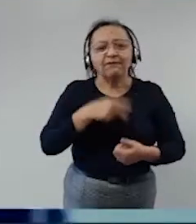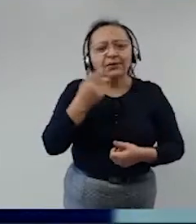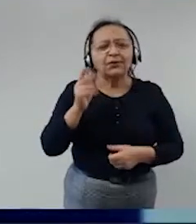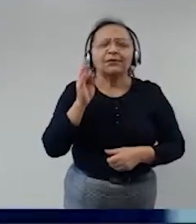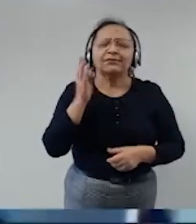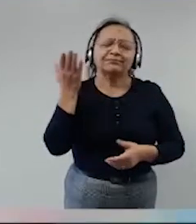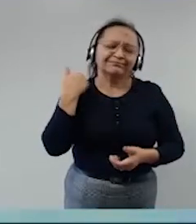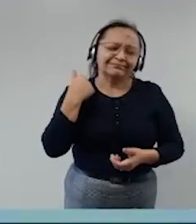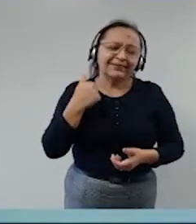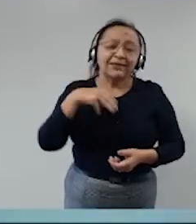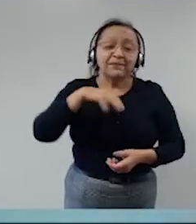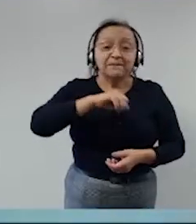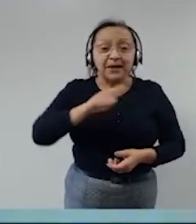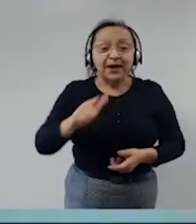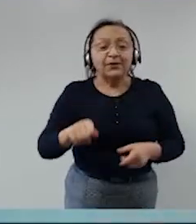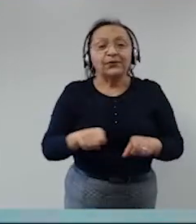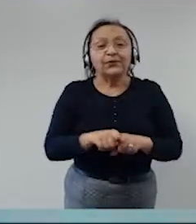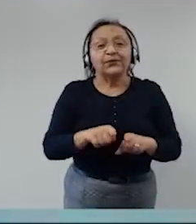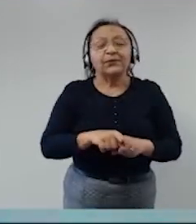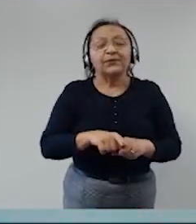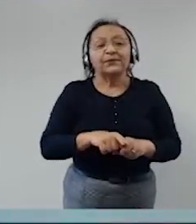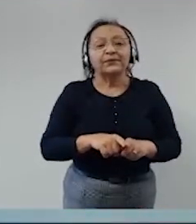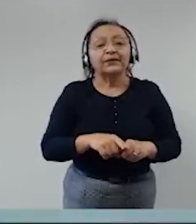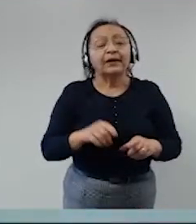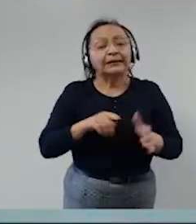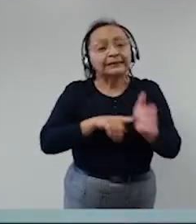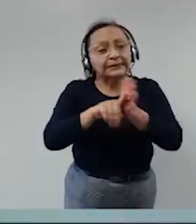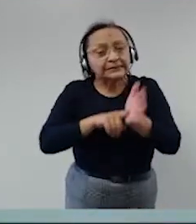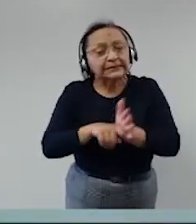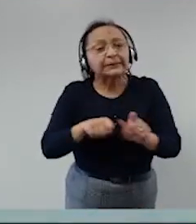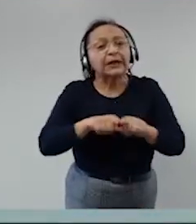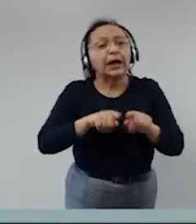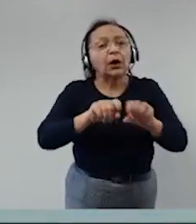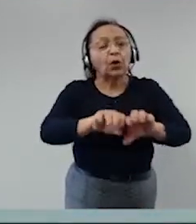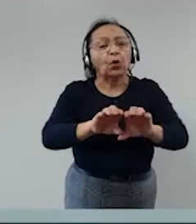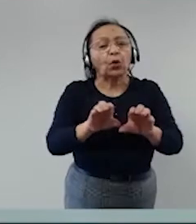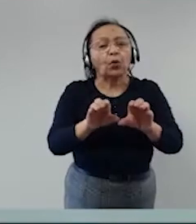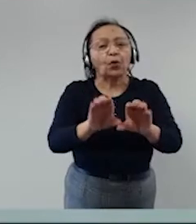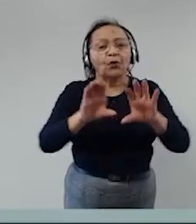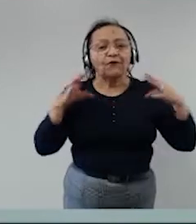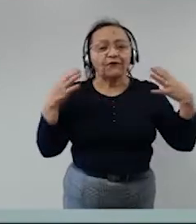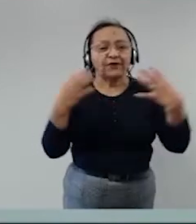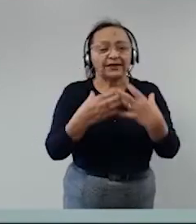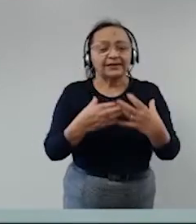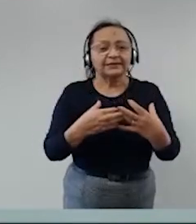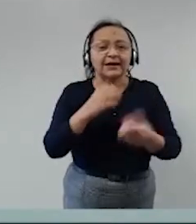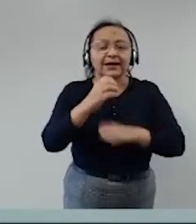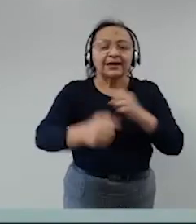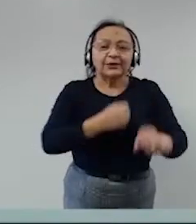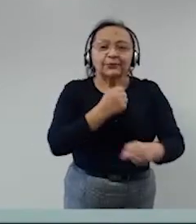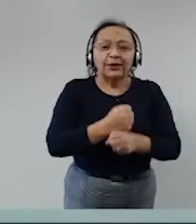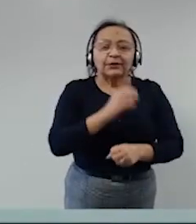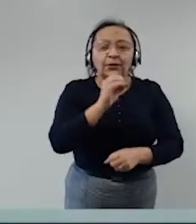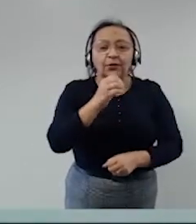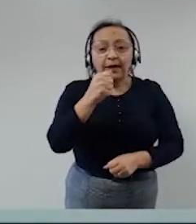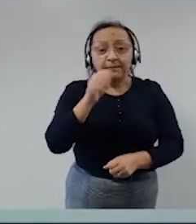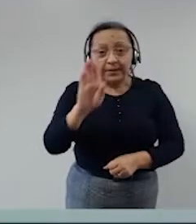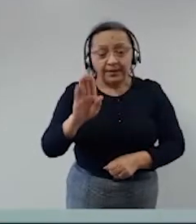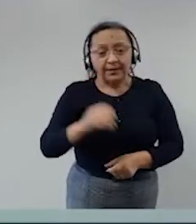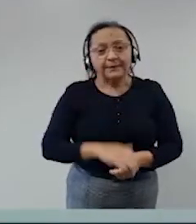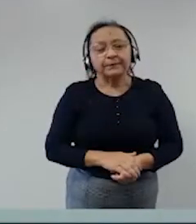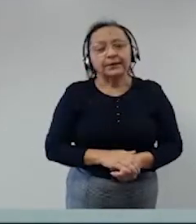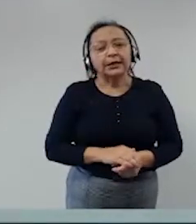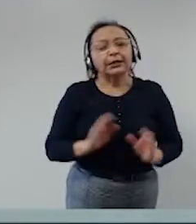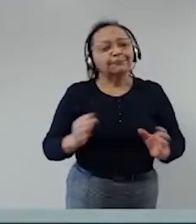Brasil, analisando na Conferência Nacional da OAB, em 1990, o texto constitucional, elogiando o